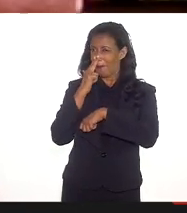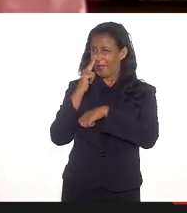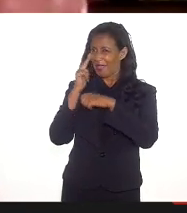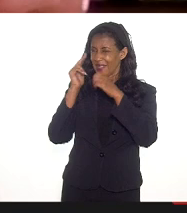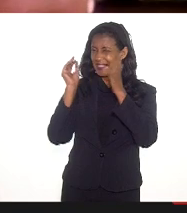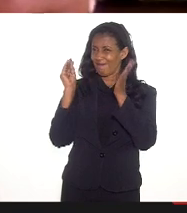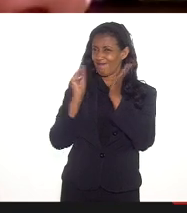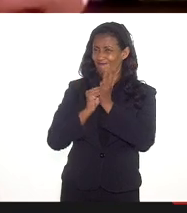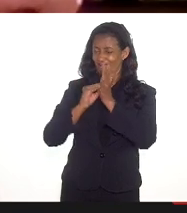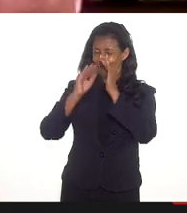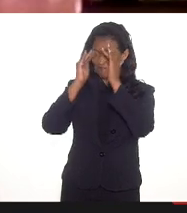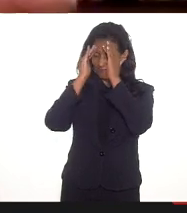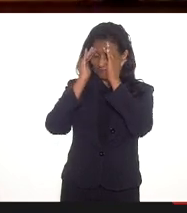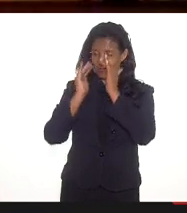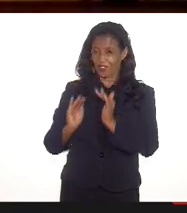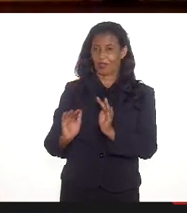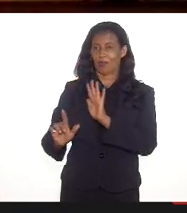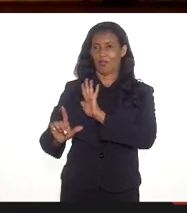caso da portaria